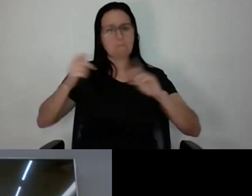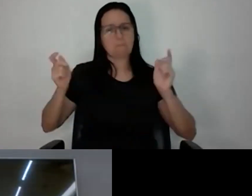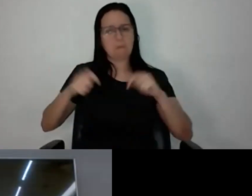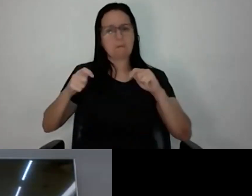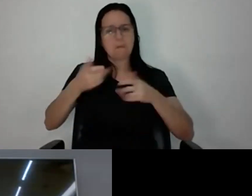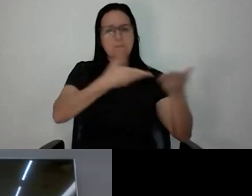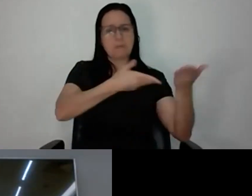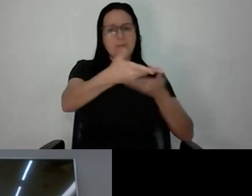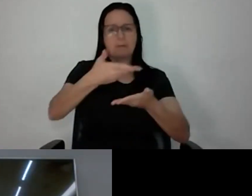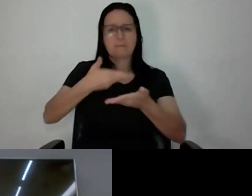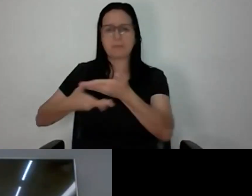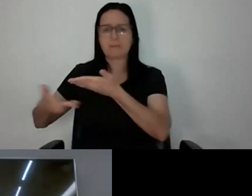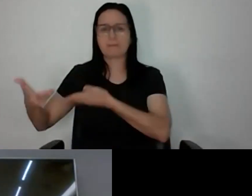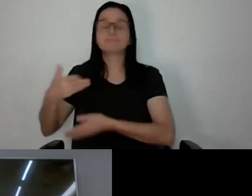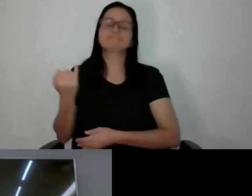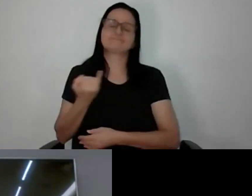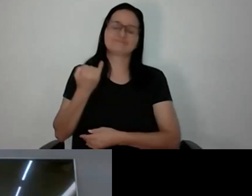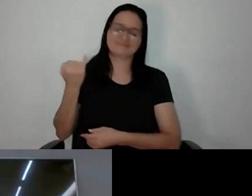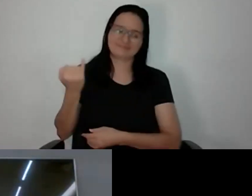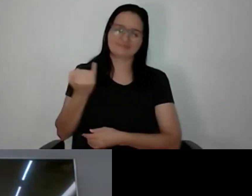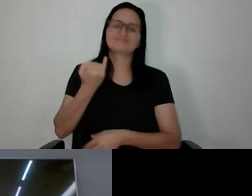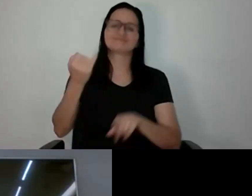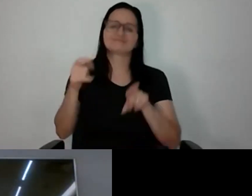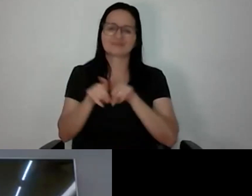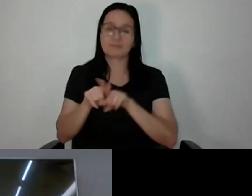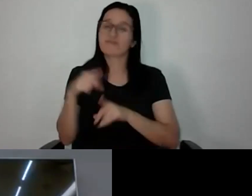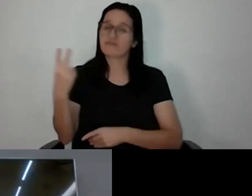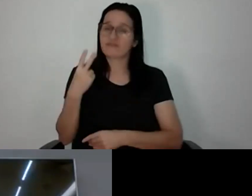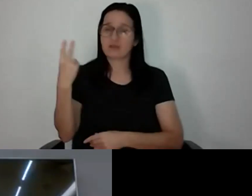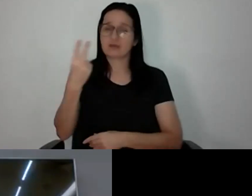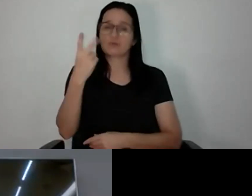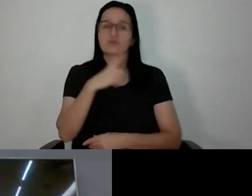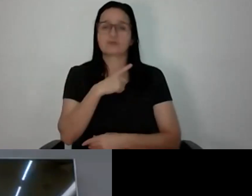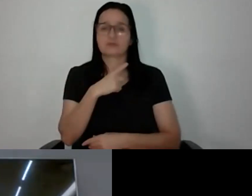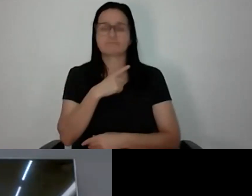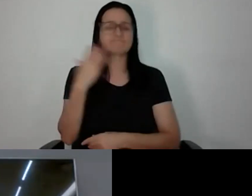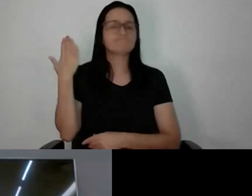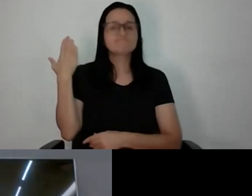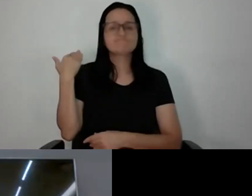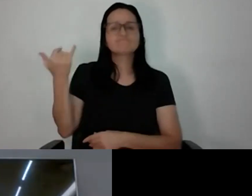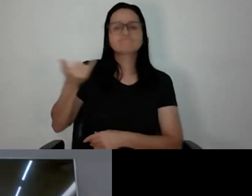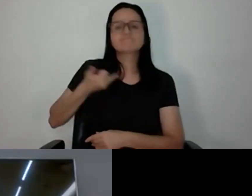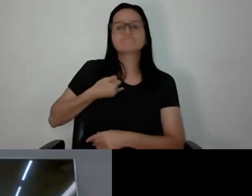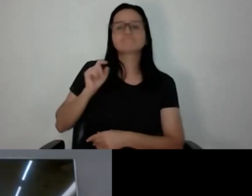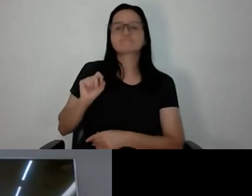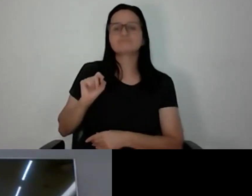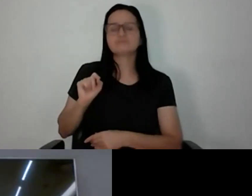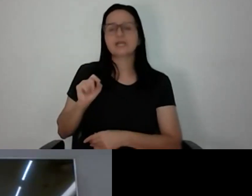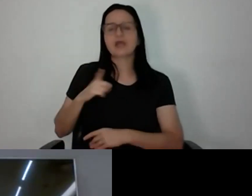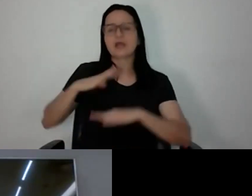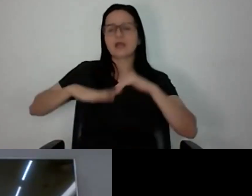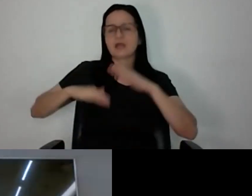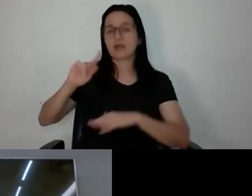a ser muito valorizadas. Outro dia eu ouvi uma frase que as hard skills, que são, na verdade, as habilidades